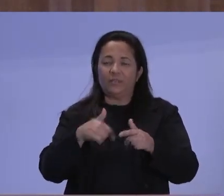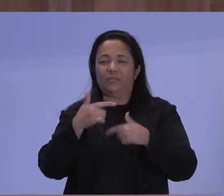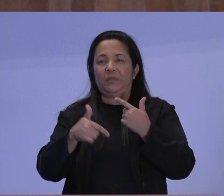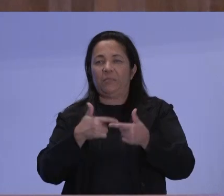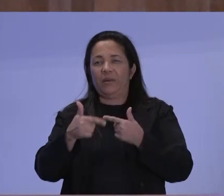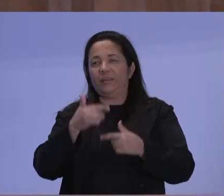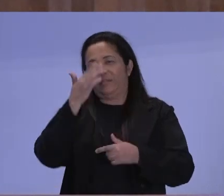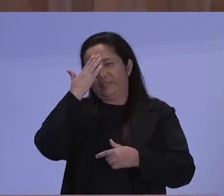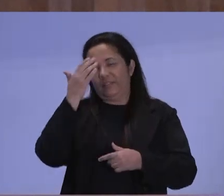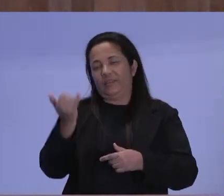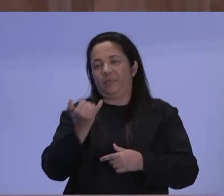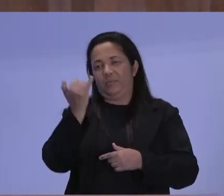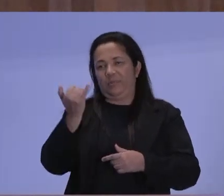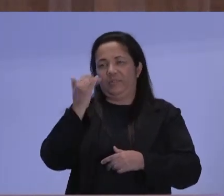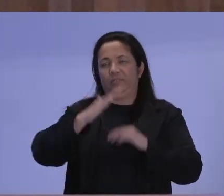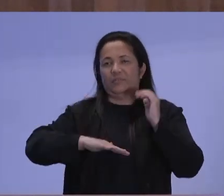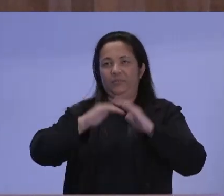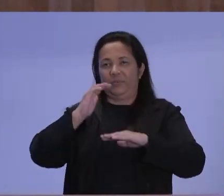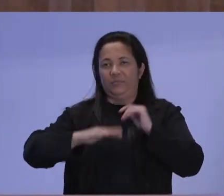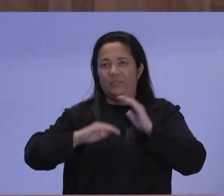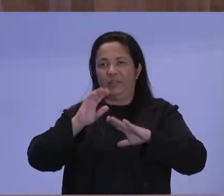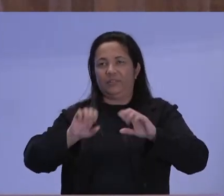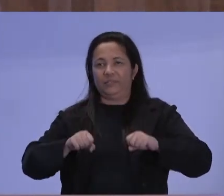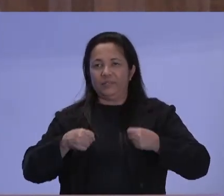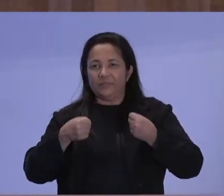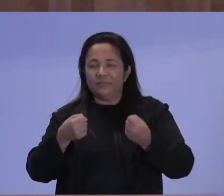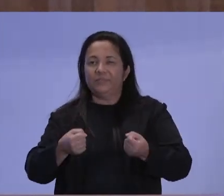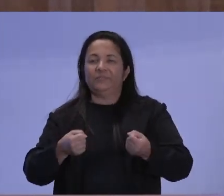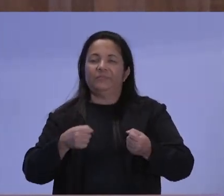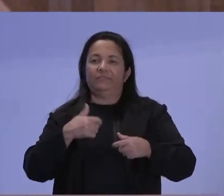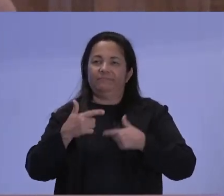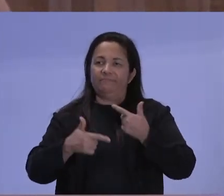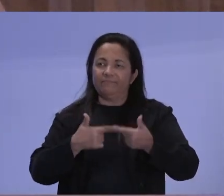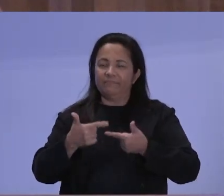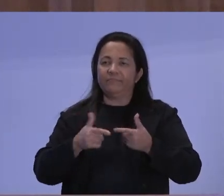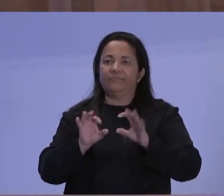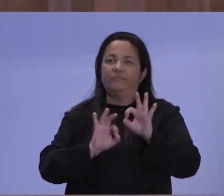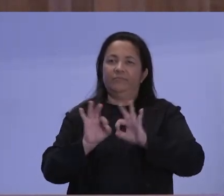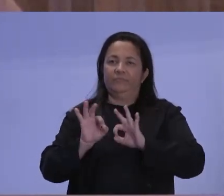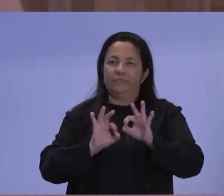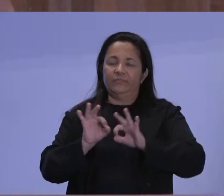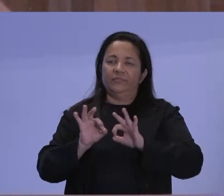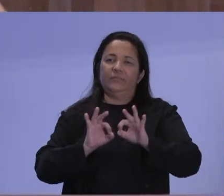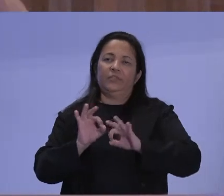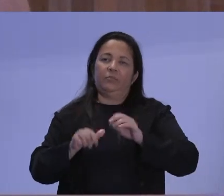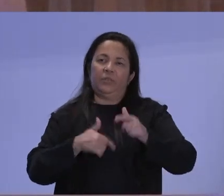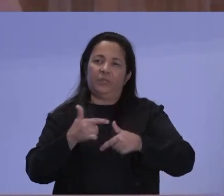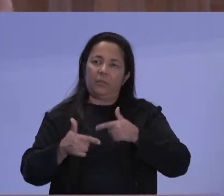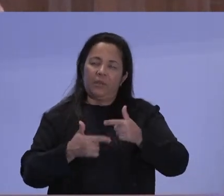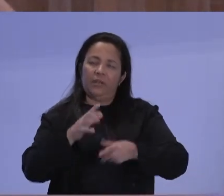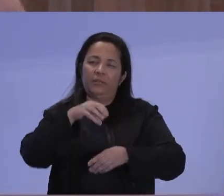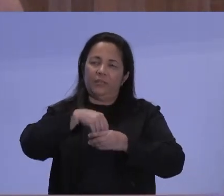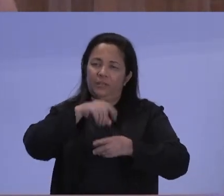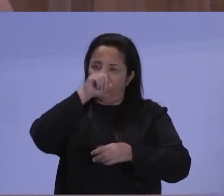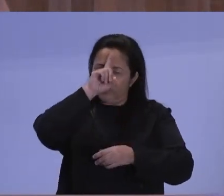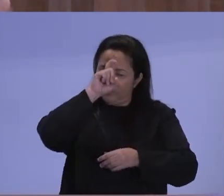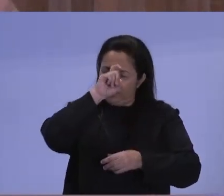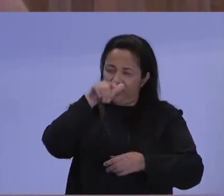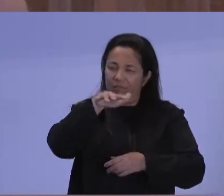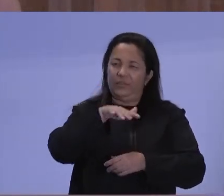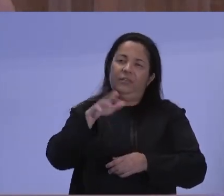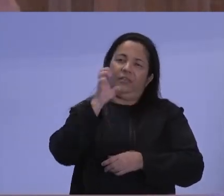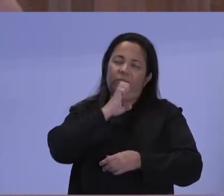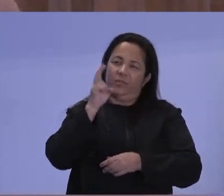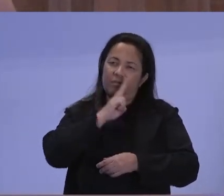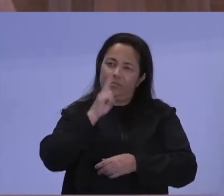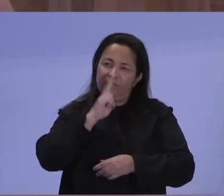os profissionais. Os profissionais que se dedicam nos temas, que se organizam para que os ambulatórios fiquem de pé, funcionem, os profissionais da